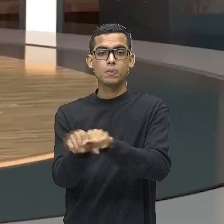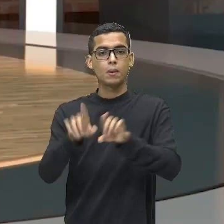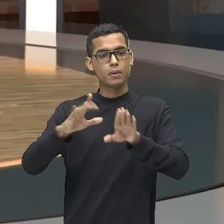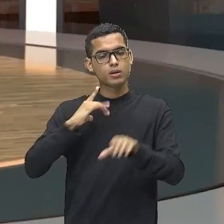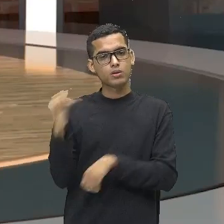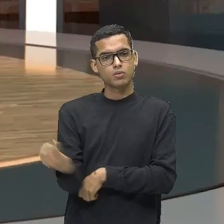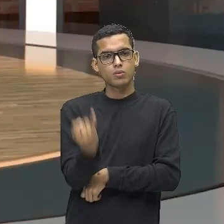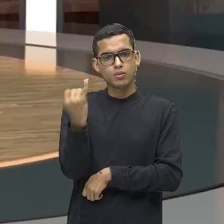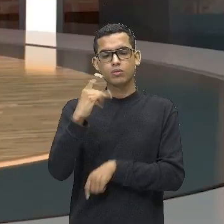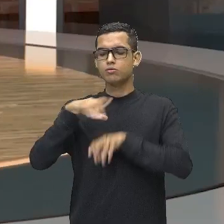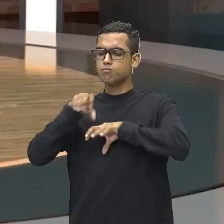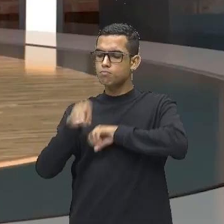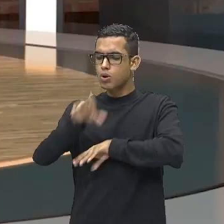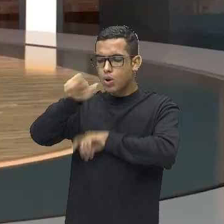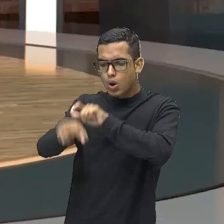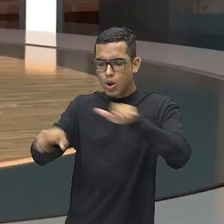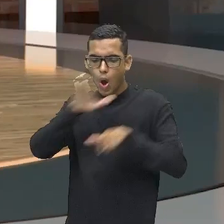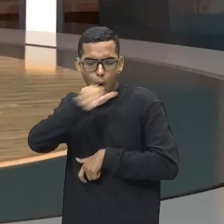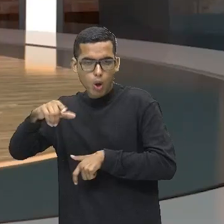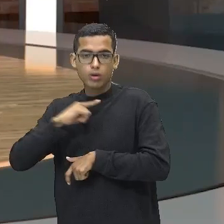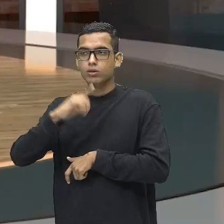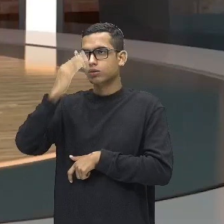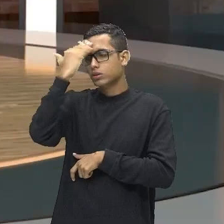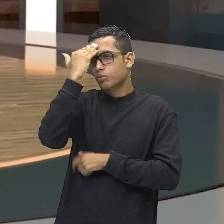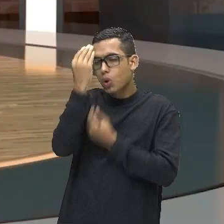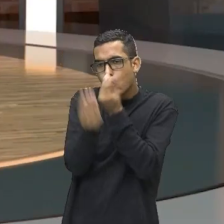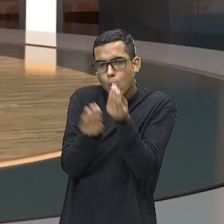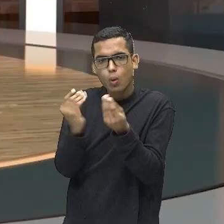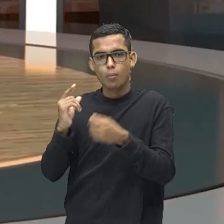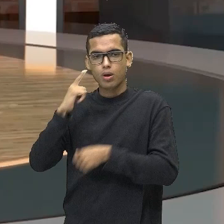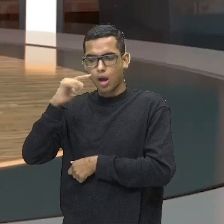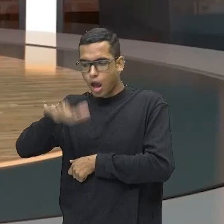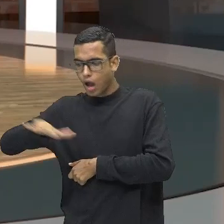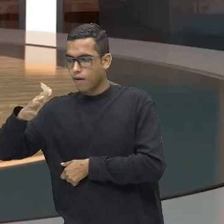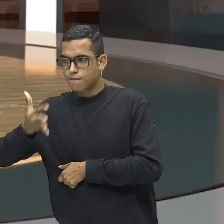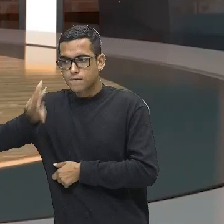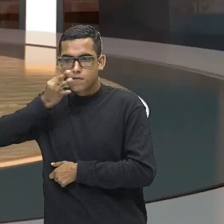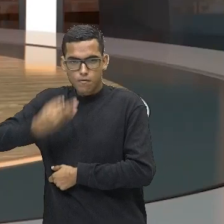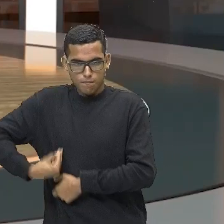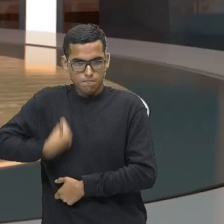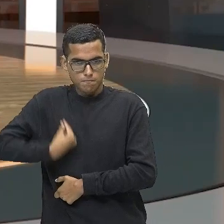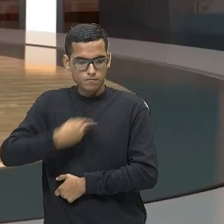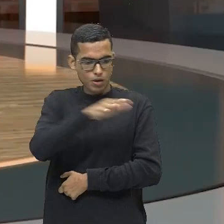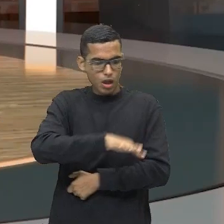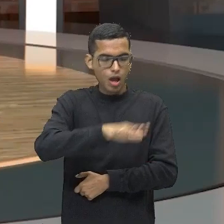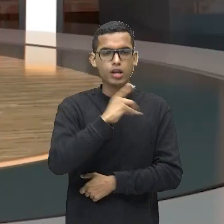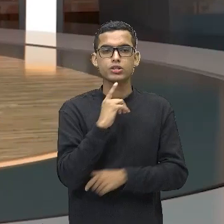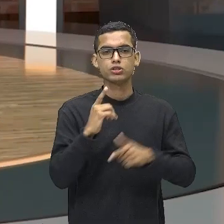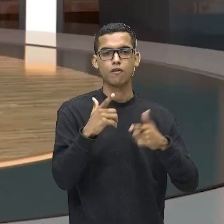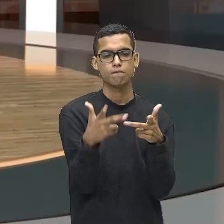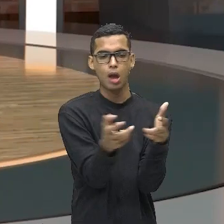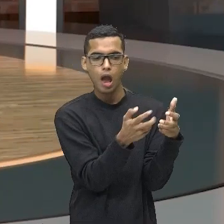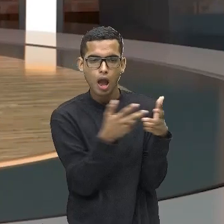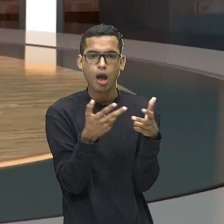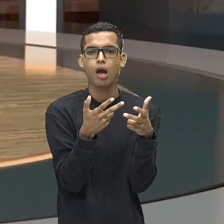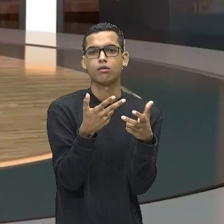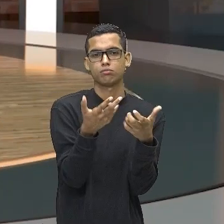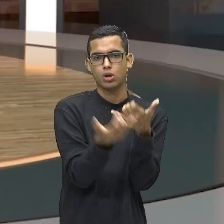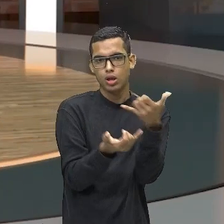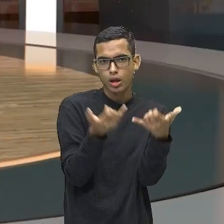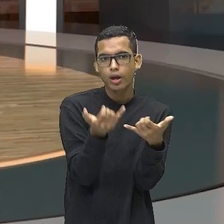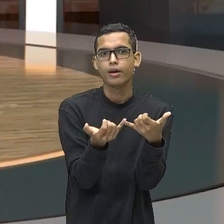ensiná-las a distinguir, né, entre a ficção e a realidade. Então, expor as crianças a uma variedade de